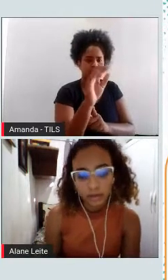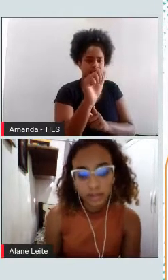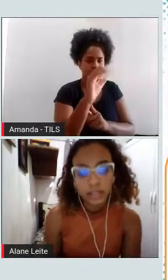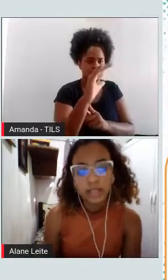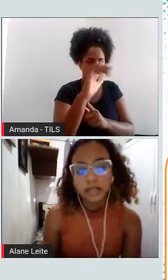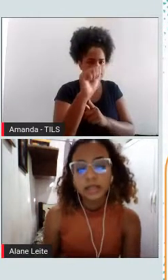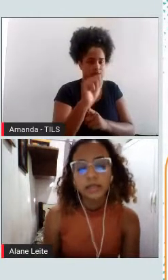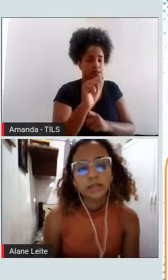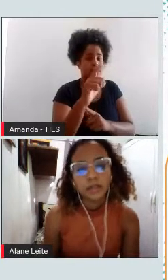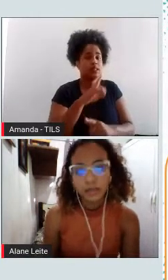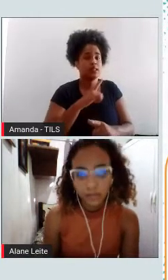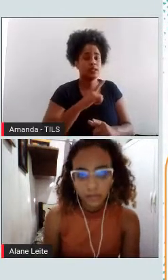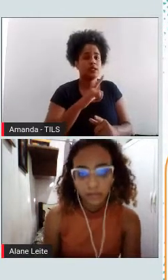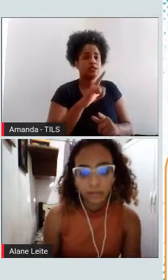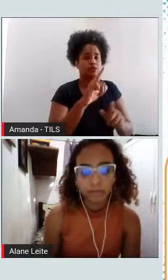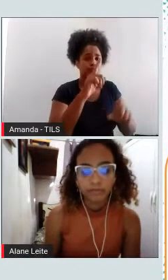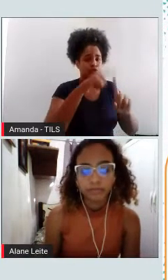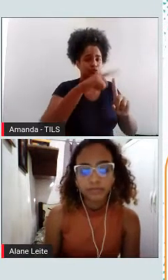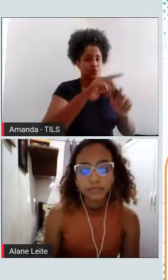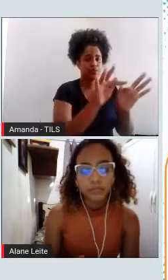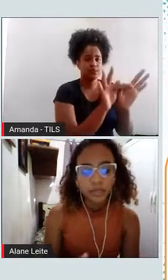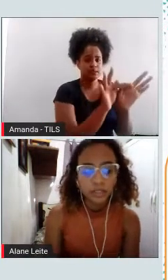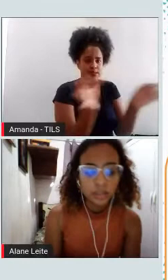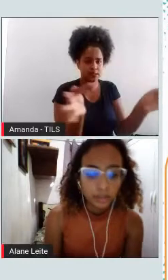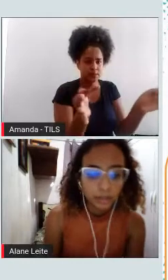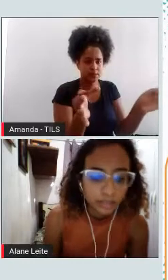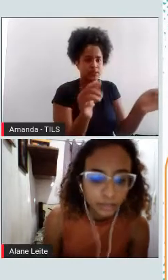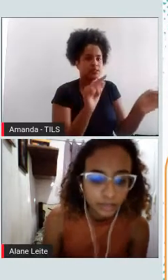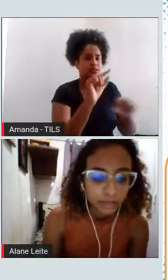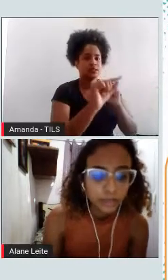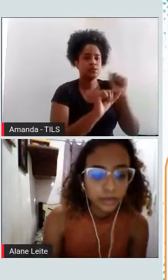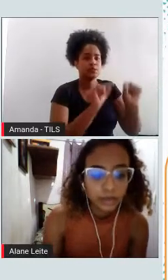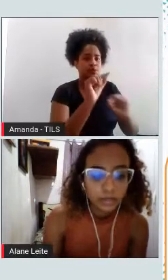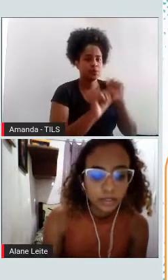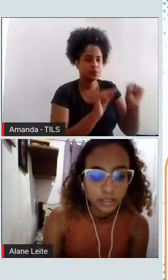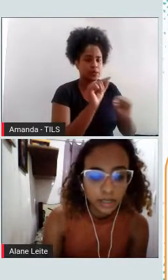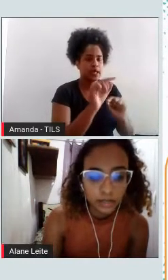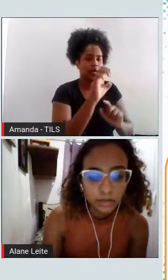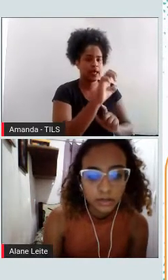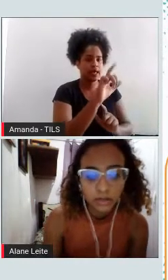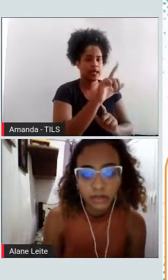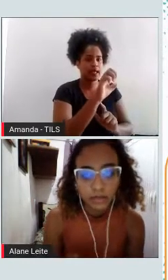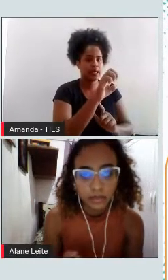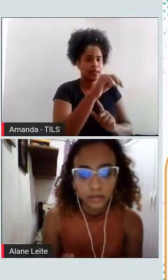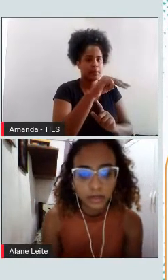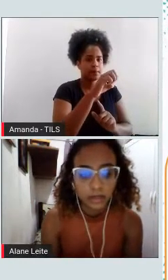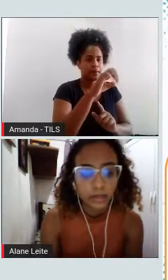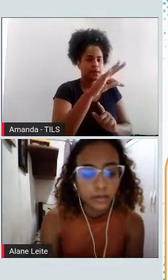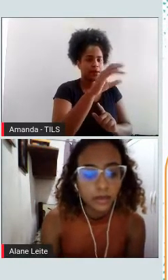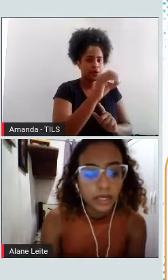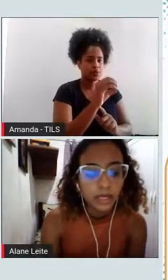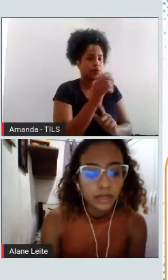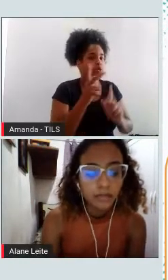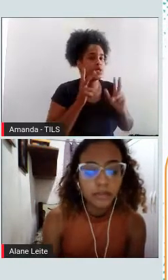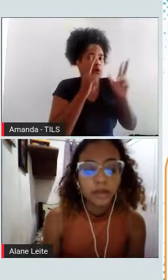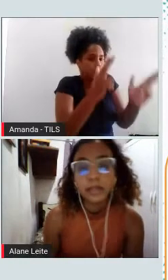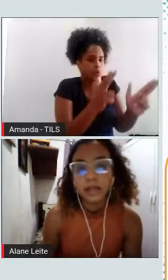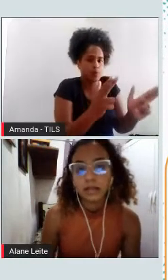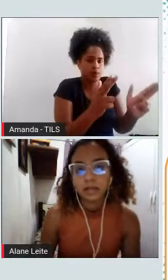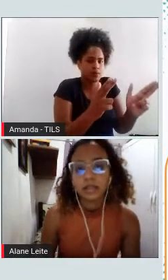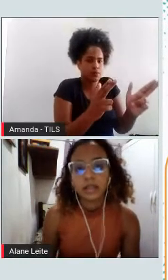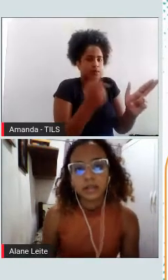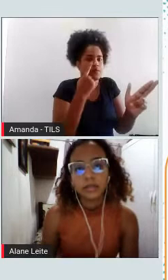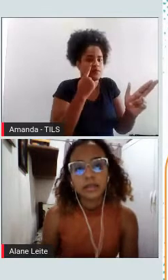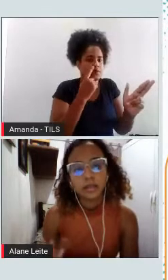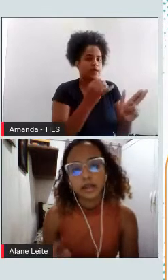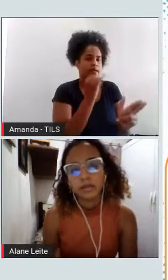de moléculas de mesmo elemento químico. Eu botei exemplo aí também o oxigênio, só tem um elemento químico, e o ferro